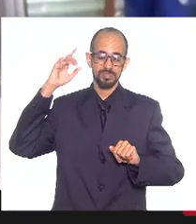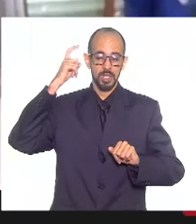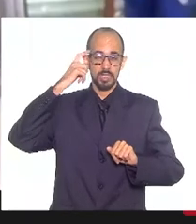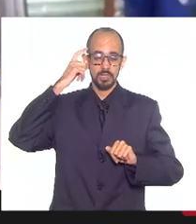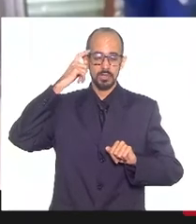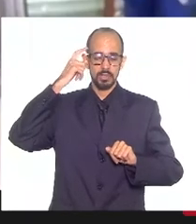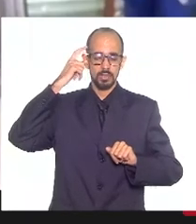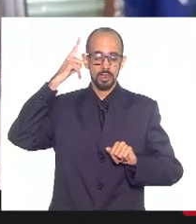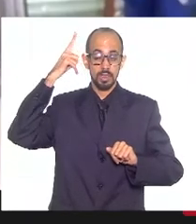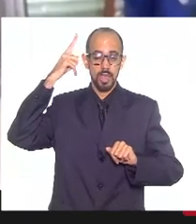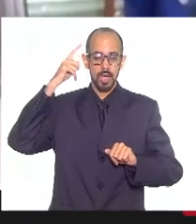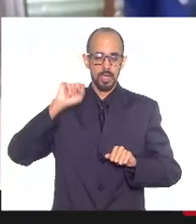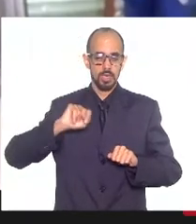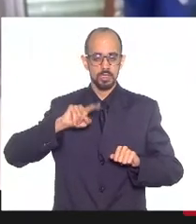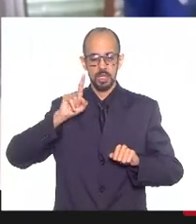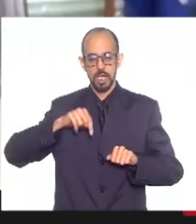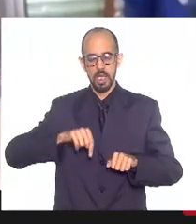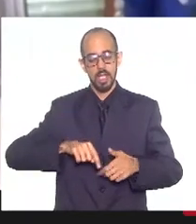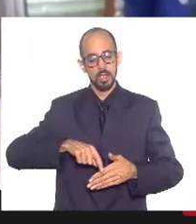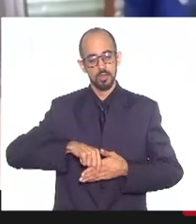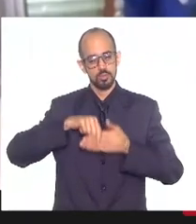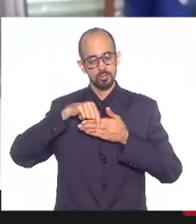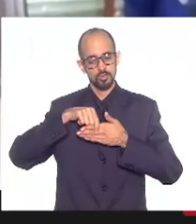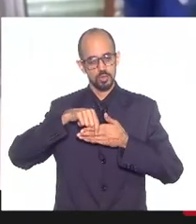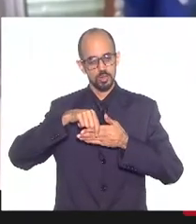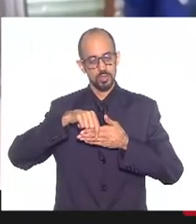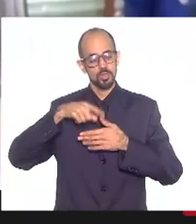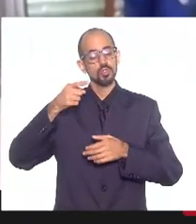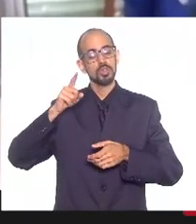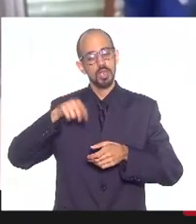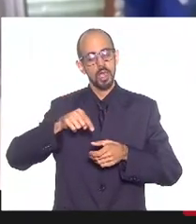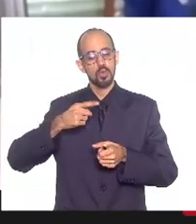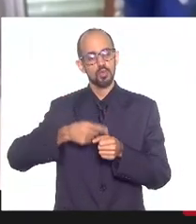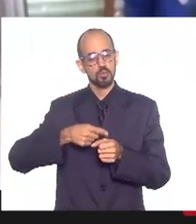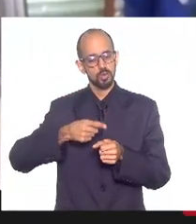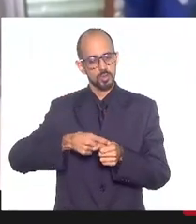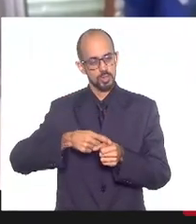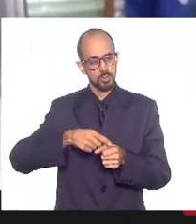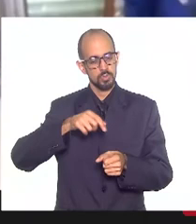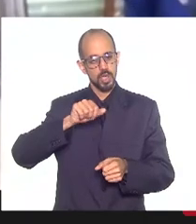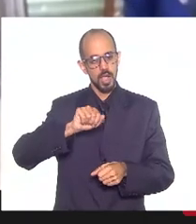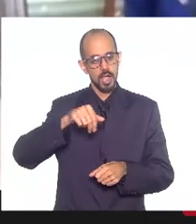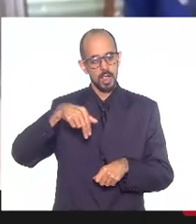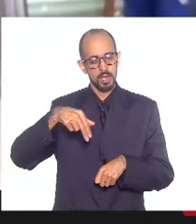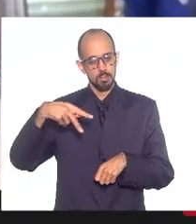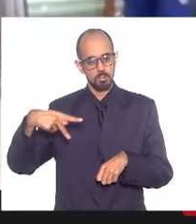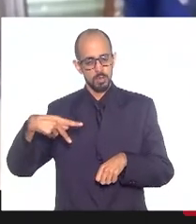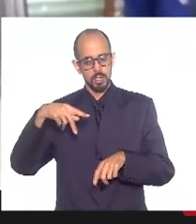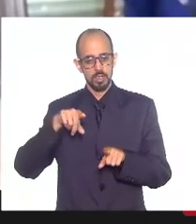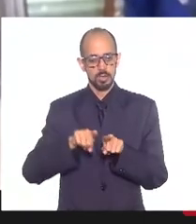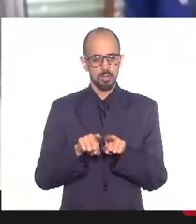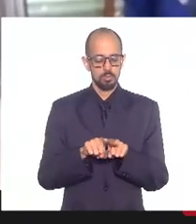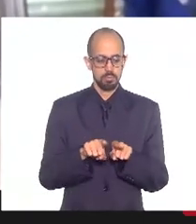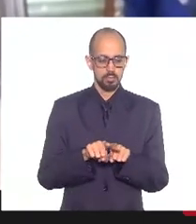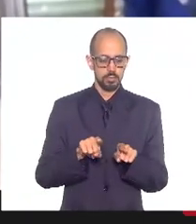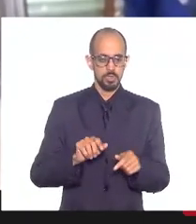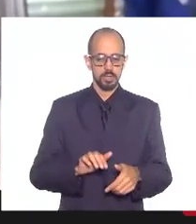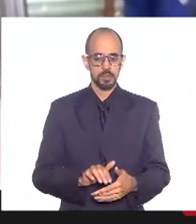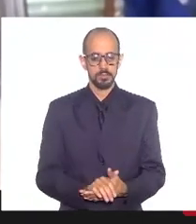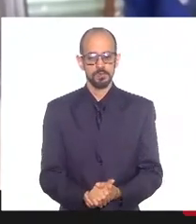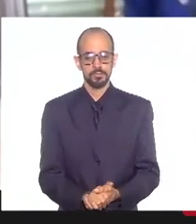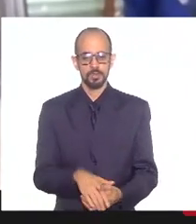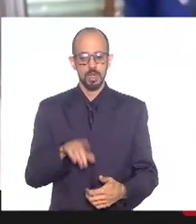nas mãos dos atores, como os municípios produtores, a Agência Nacional de Petróleo,